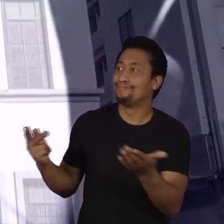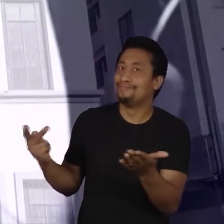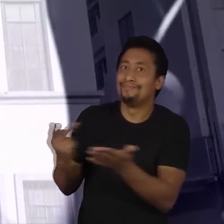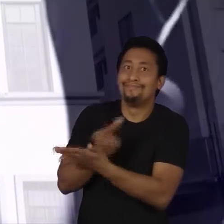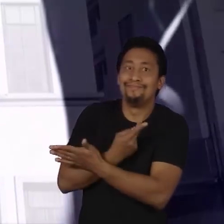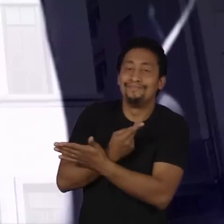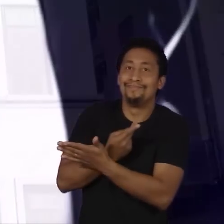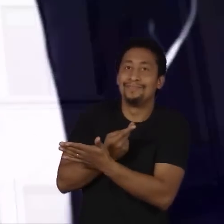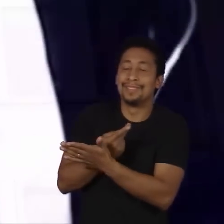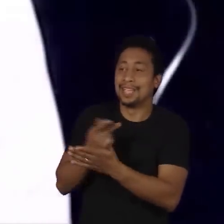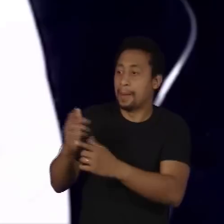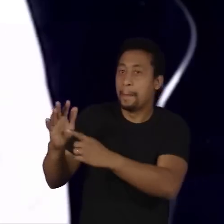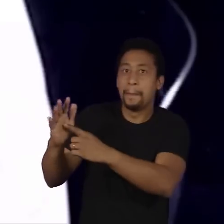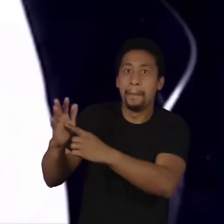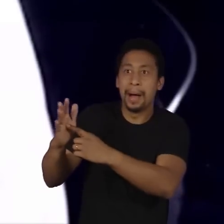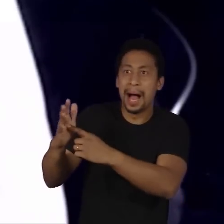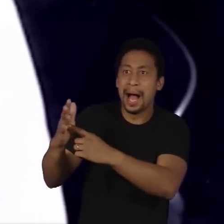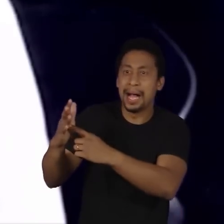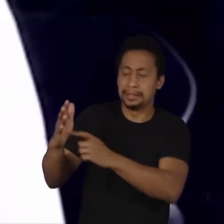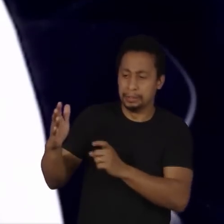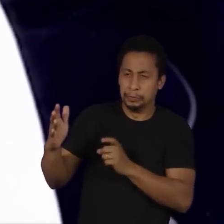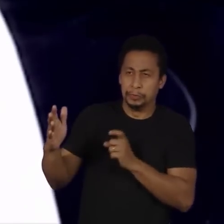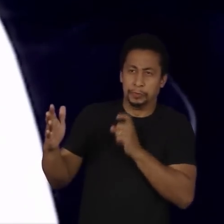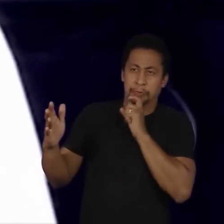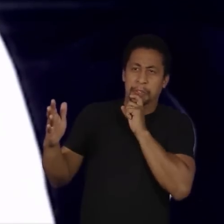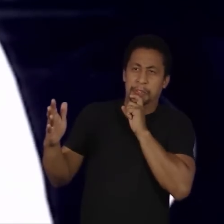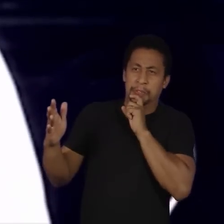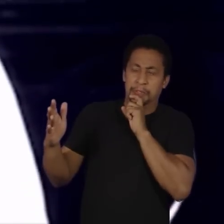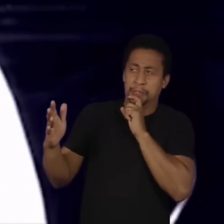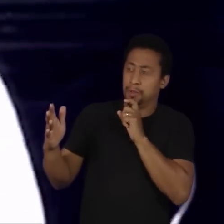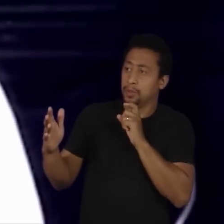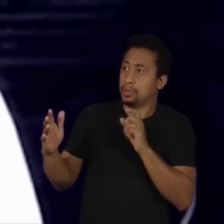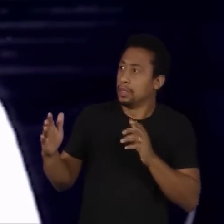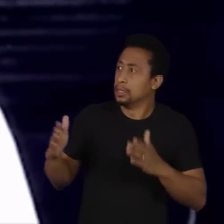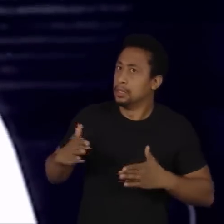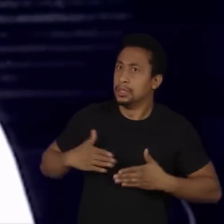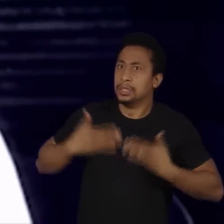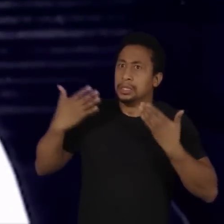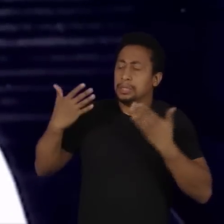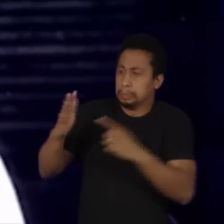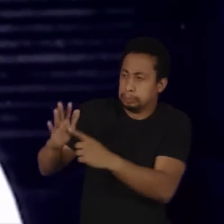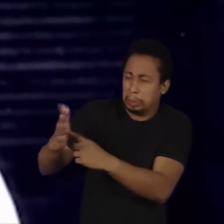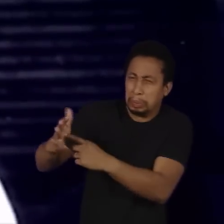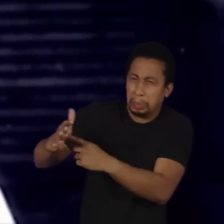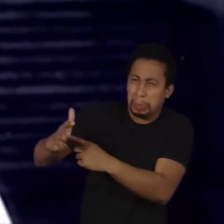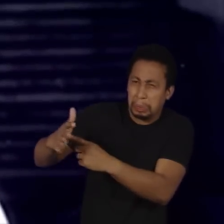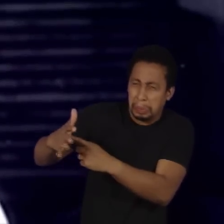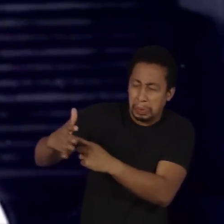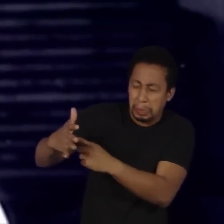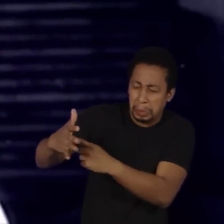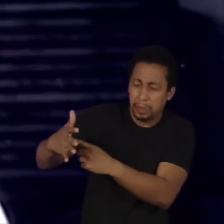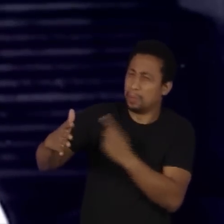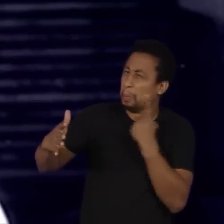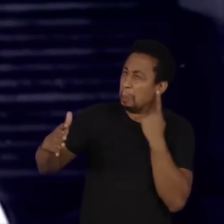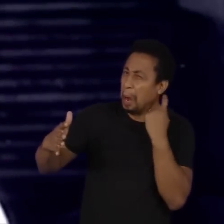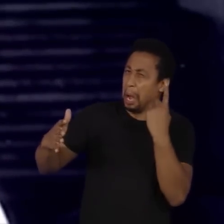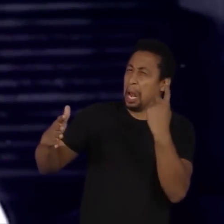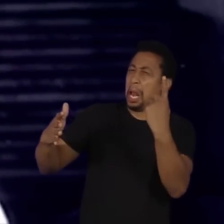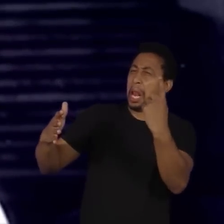fria. Primeiro ronco, primeiro zumbido do motor que